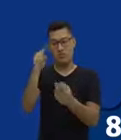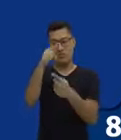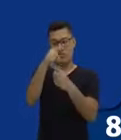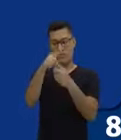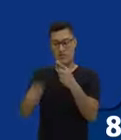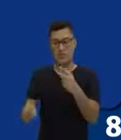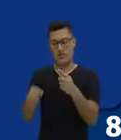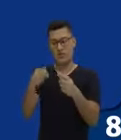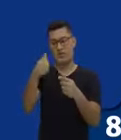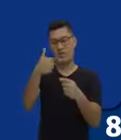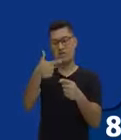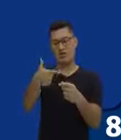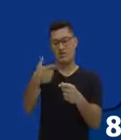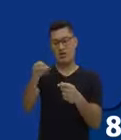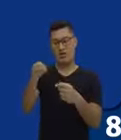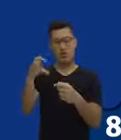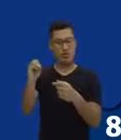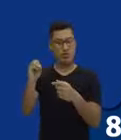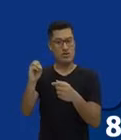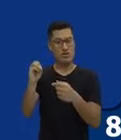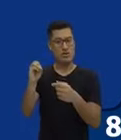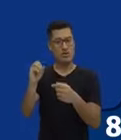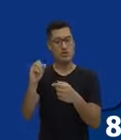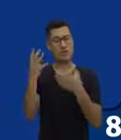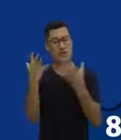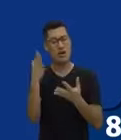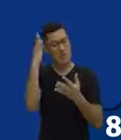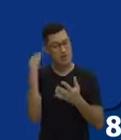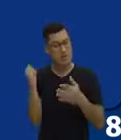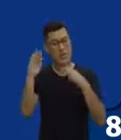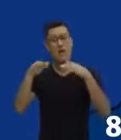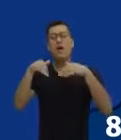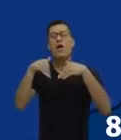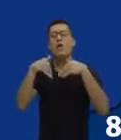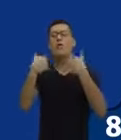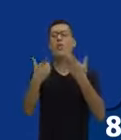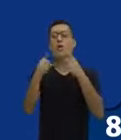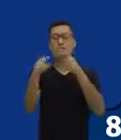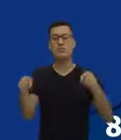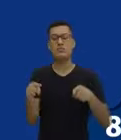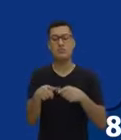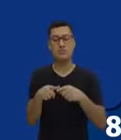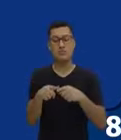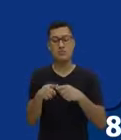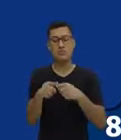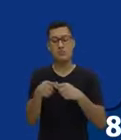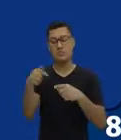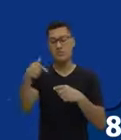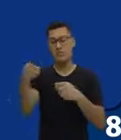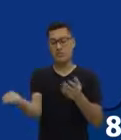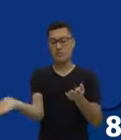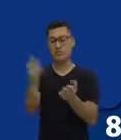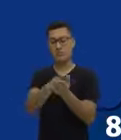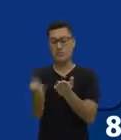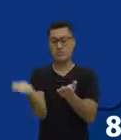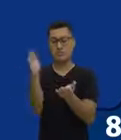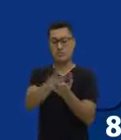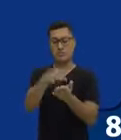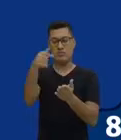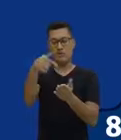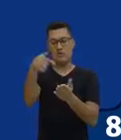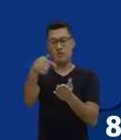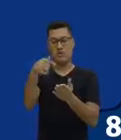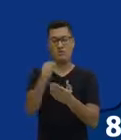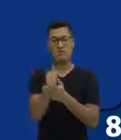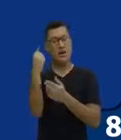Vai para 200 e por aí vai, não é isso? Então, ele quer saber qual vai ser a área após a sétima dobradura. Bora lá. Então, vamos pensar a